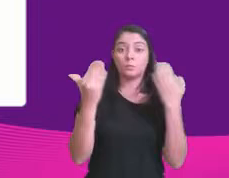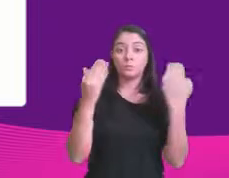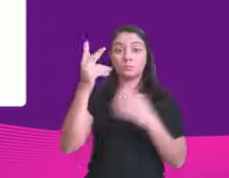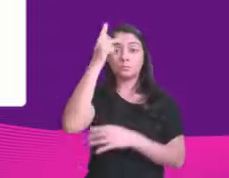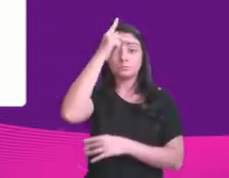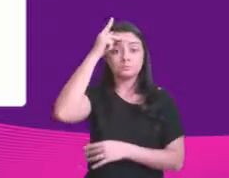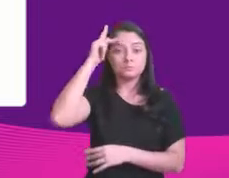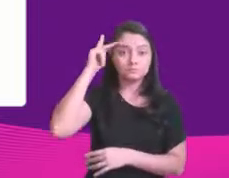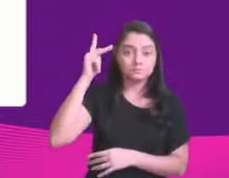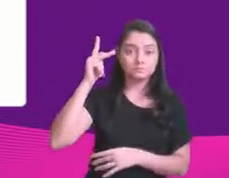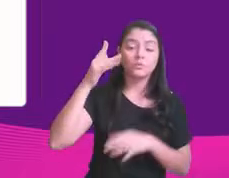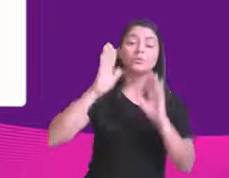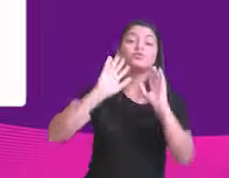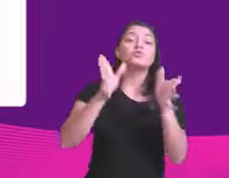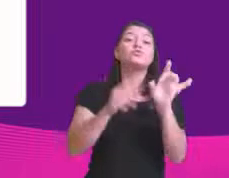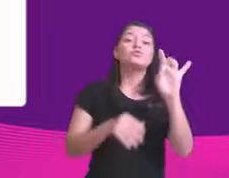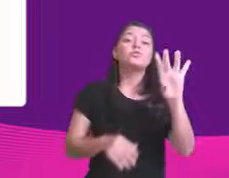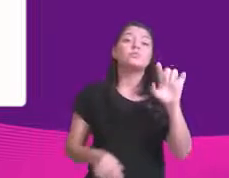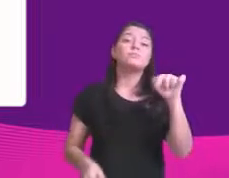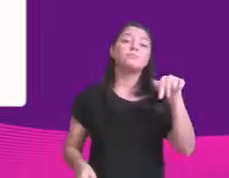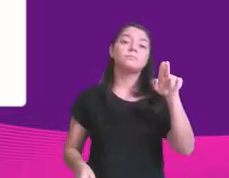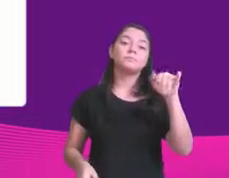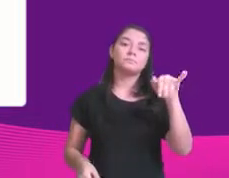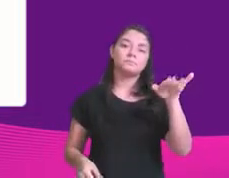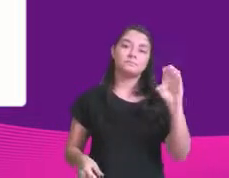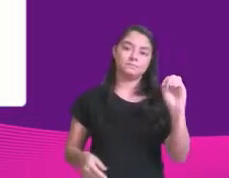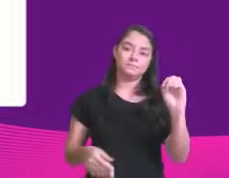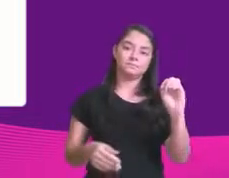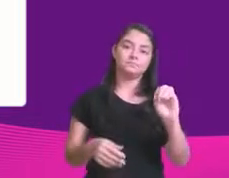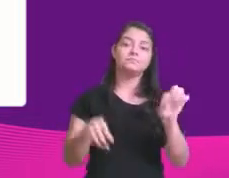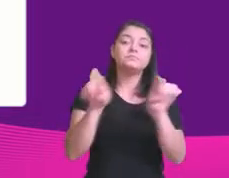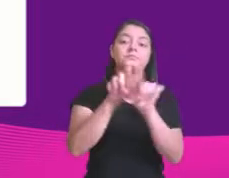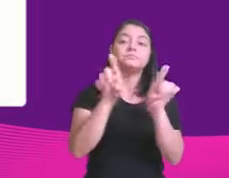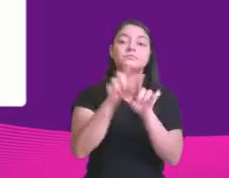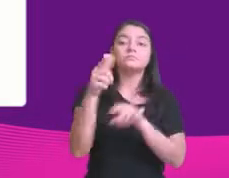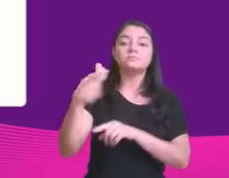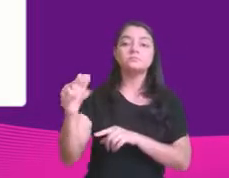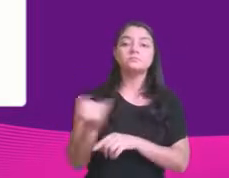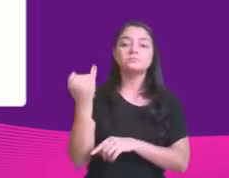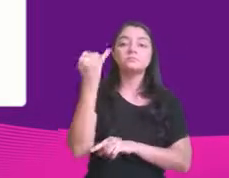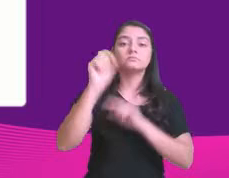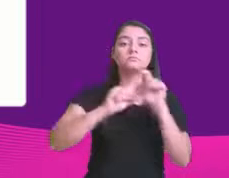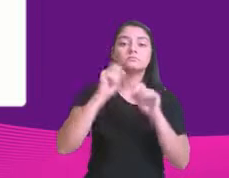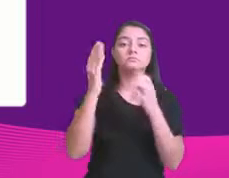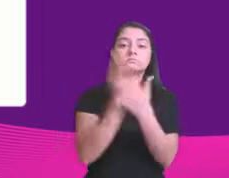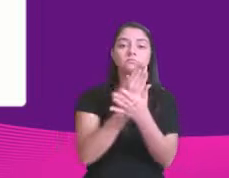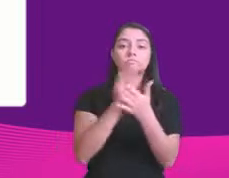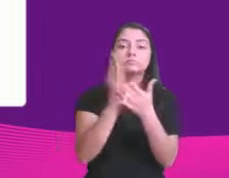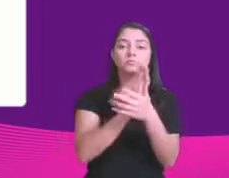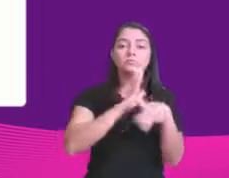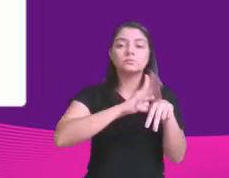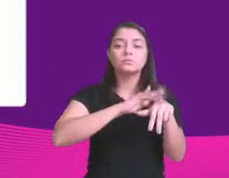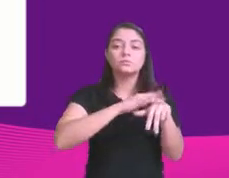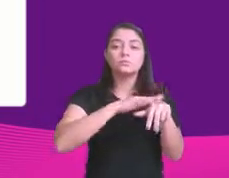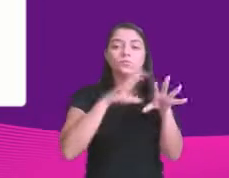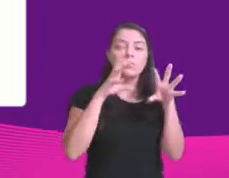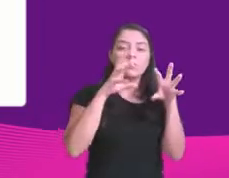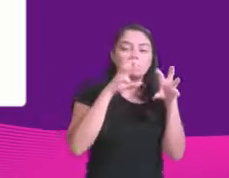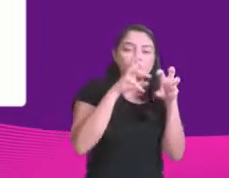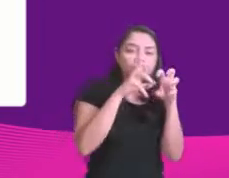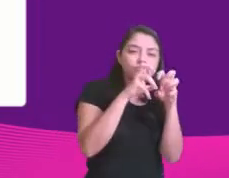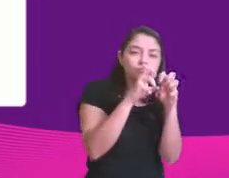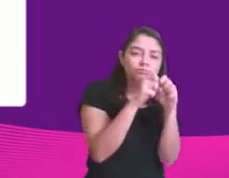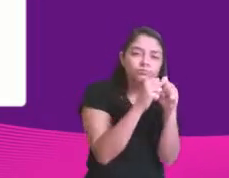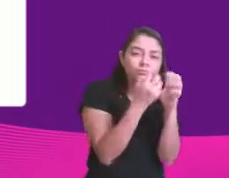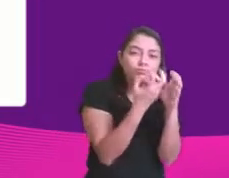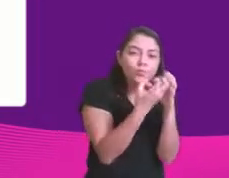tendo uma diferença estatística importante. Viu também que as pacientes que eram ressecadas, quer dizer, com ressecção menor